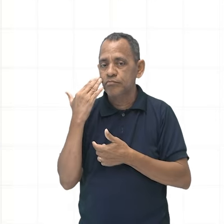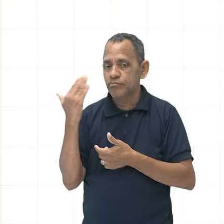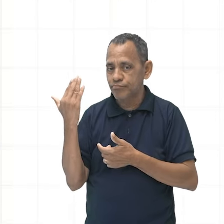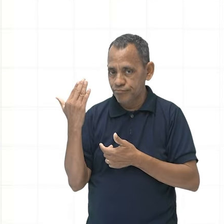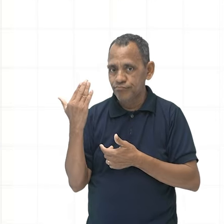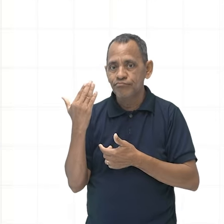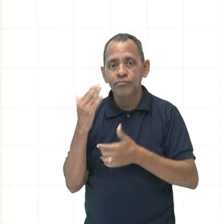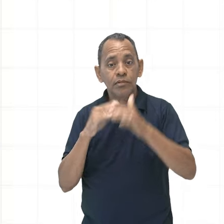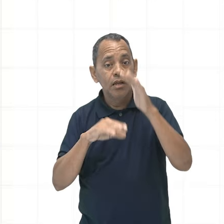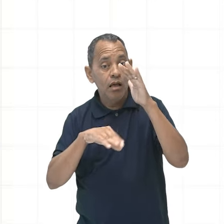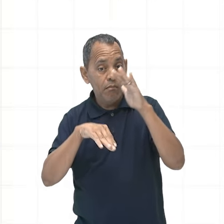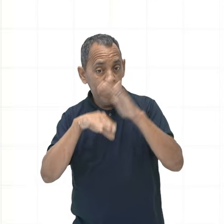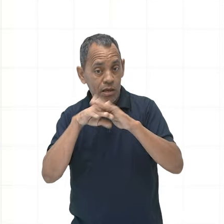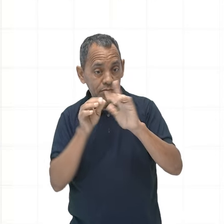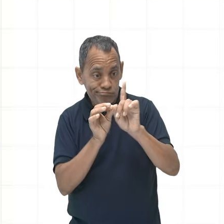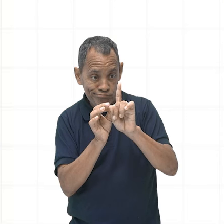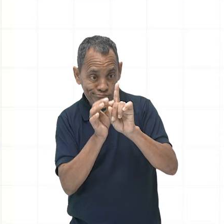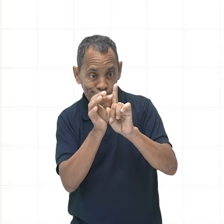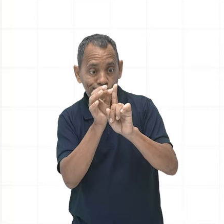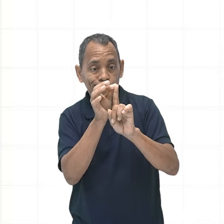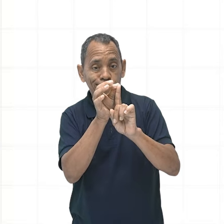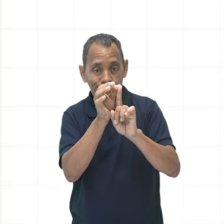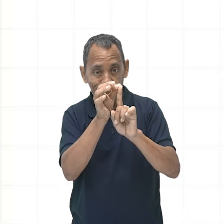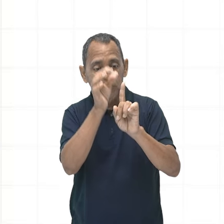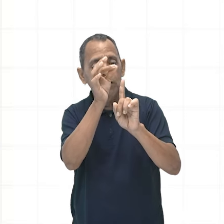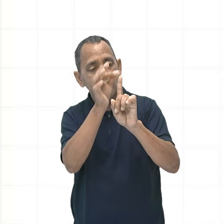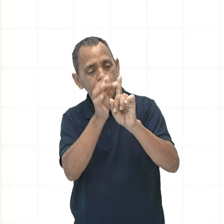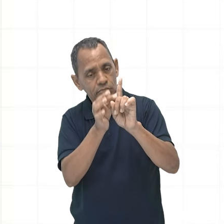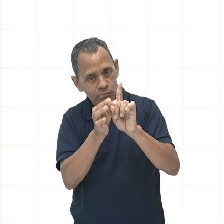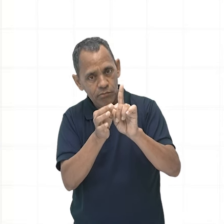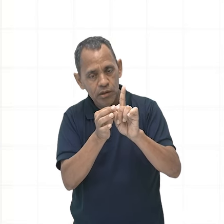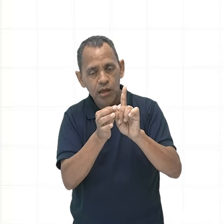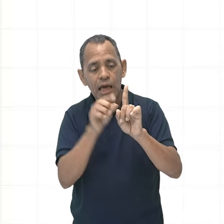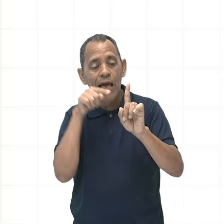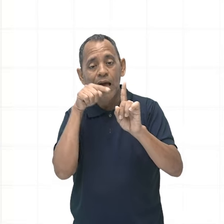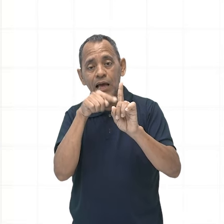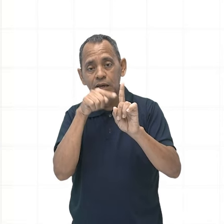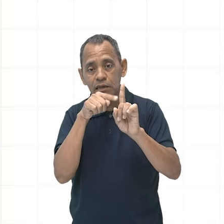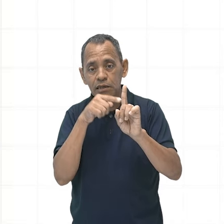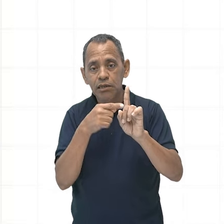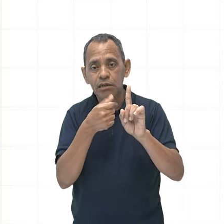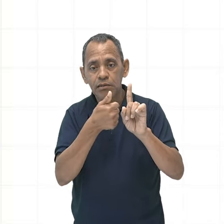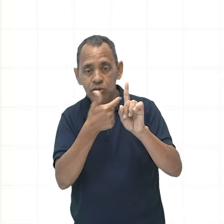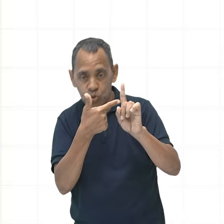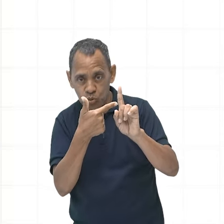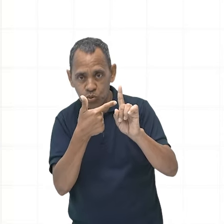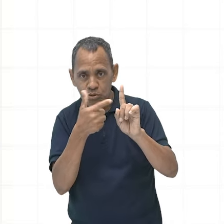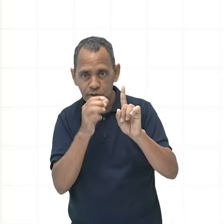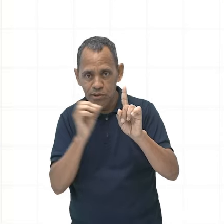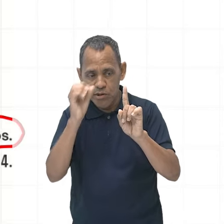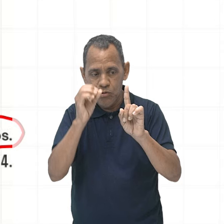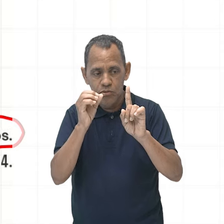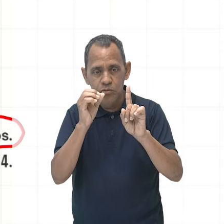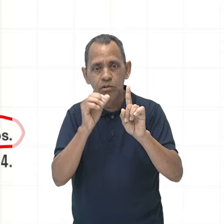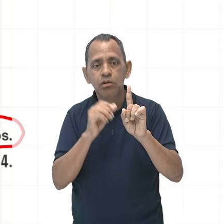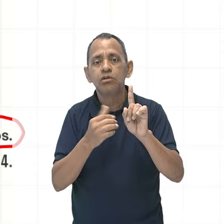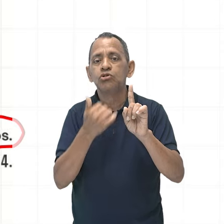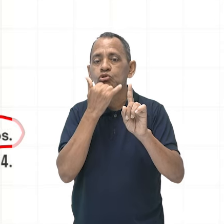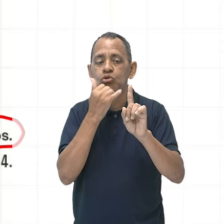alta e a mais baixa. Então, a gente viu que a mais baixa foi de 12 graus, a mais alta, e a mais baixa foi